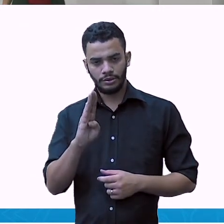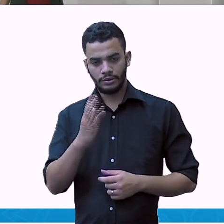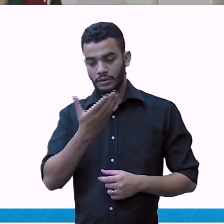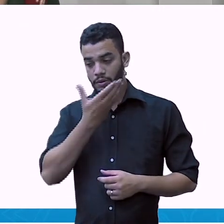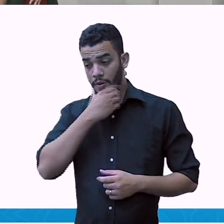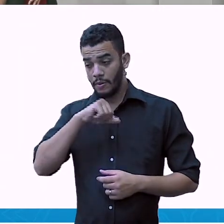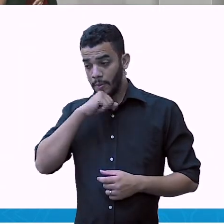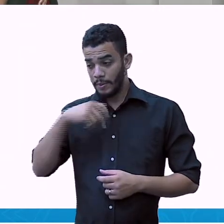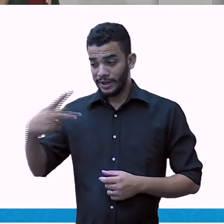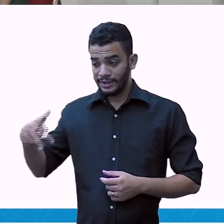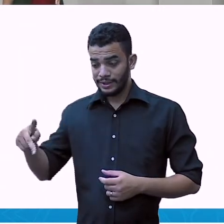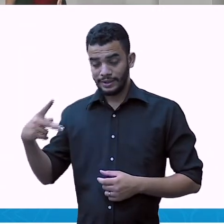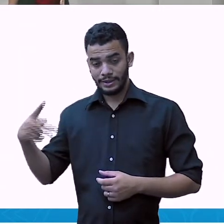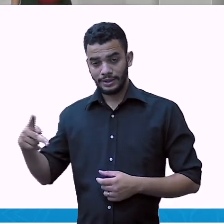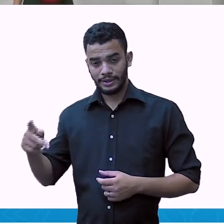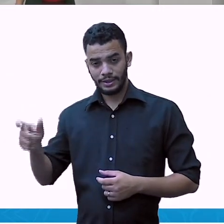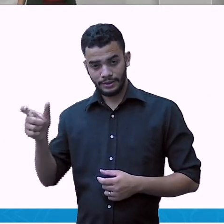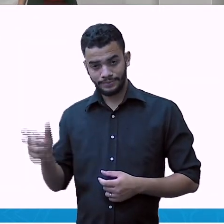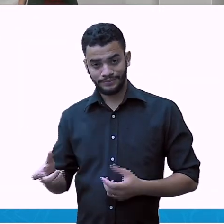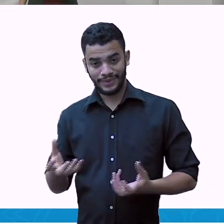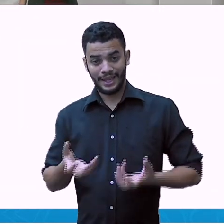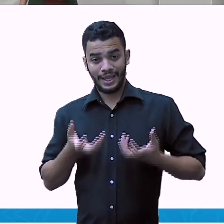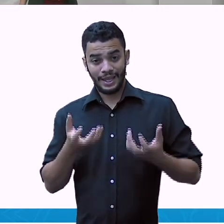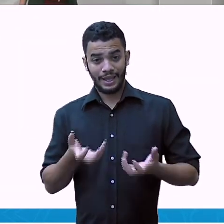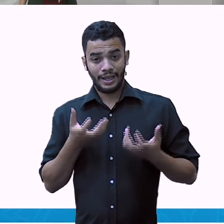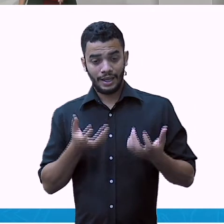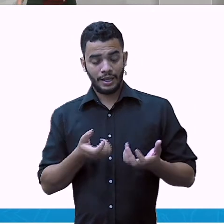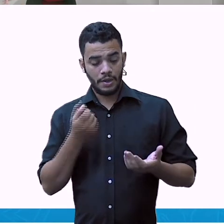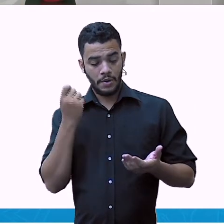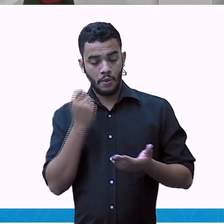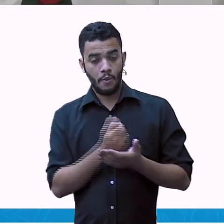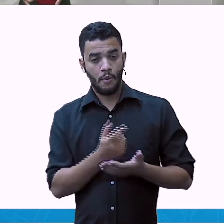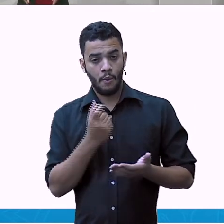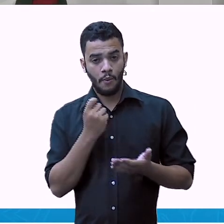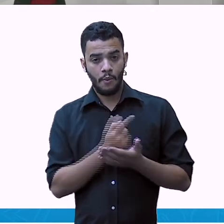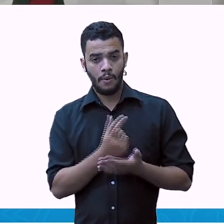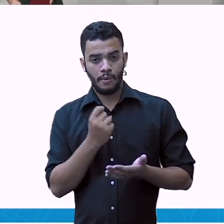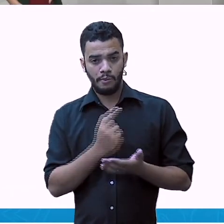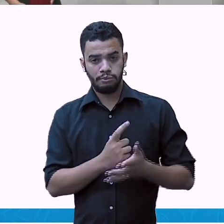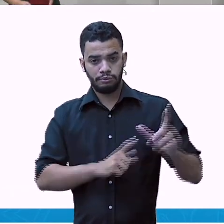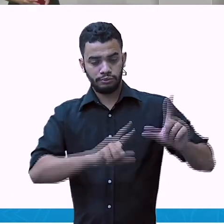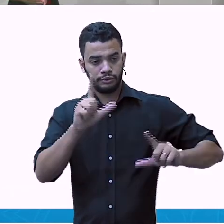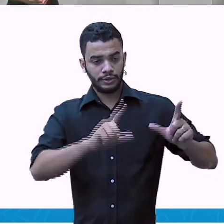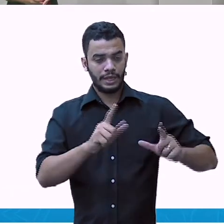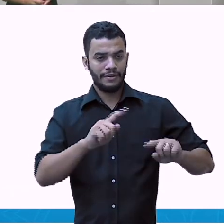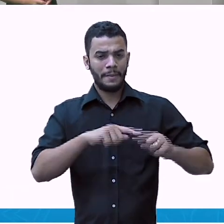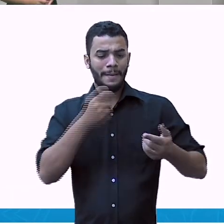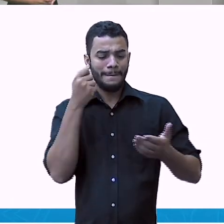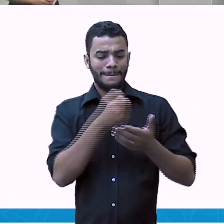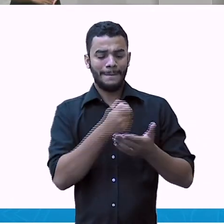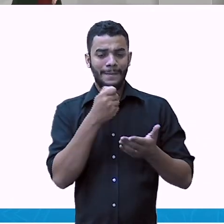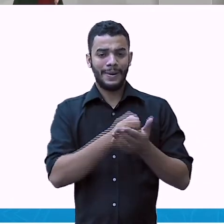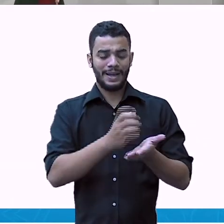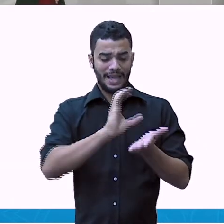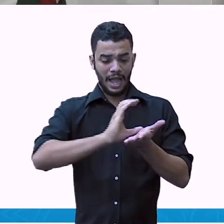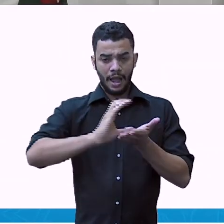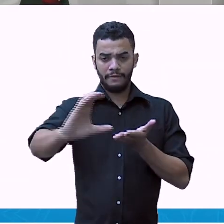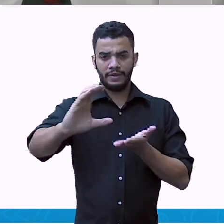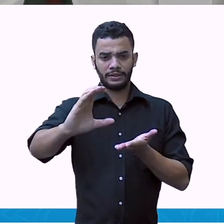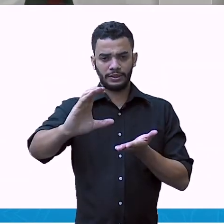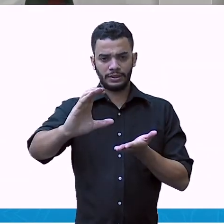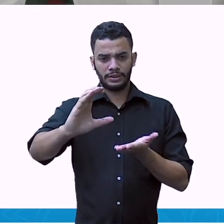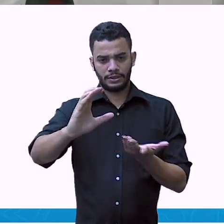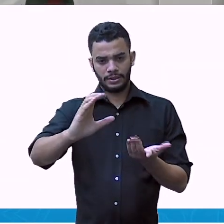Victor quer comprar a televisão à vista, mas ele tem R$ 1.620.